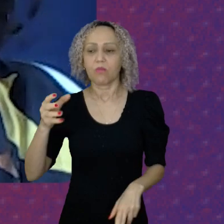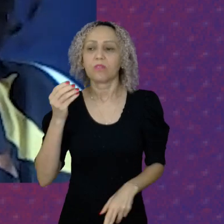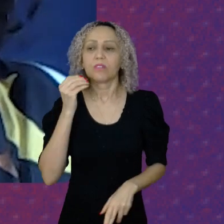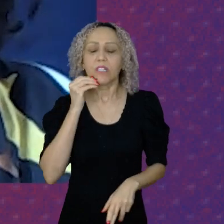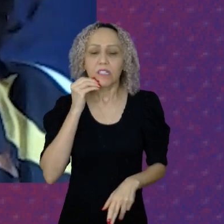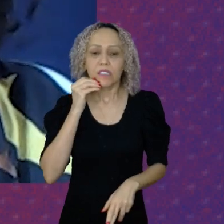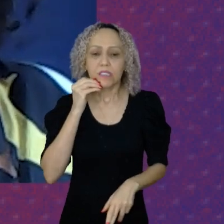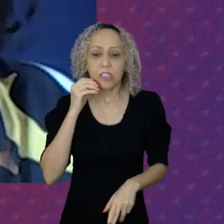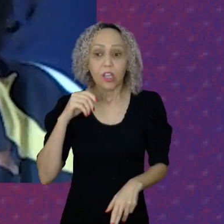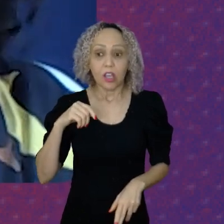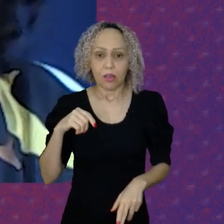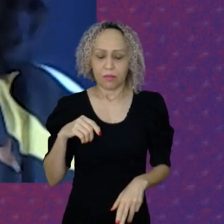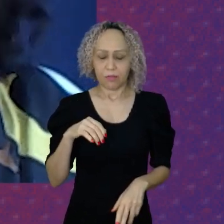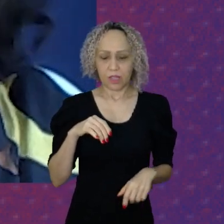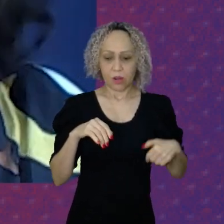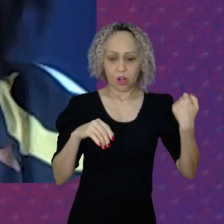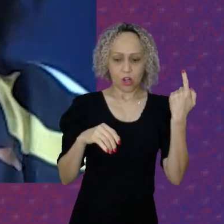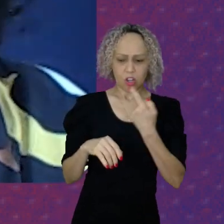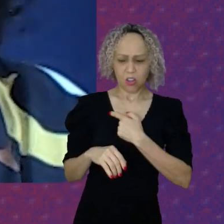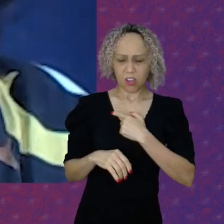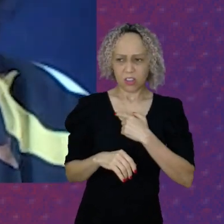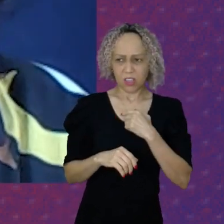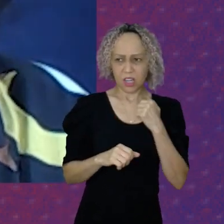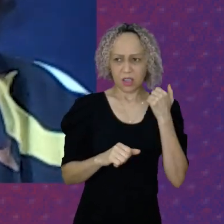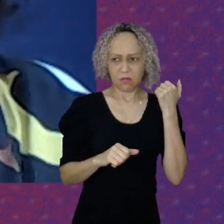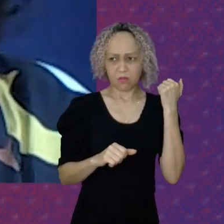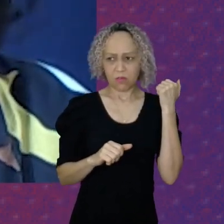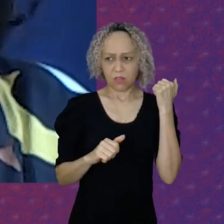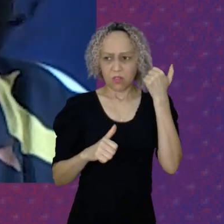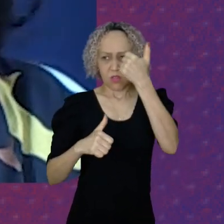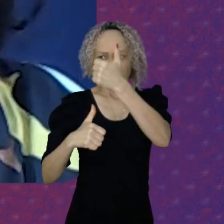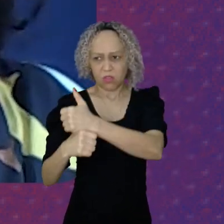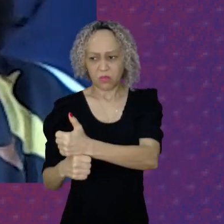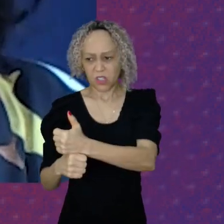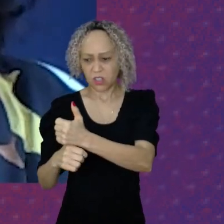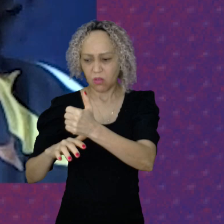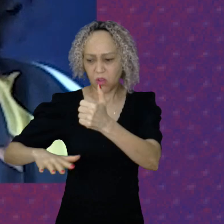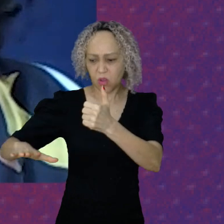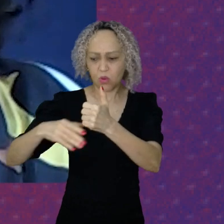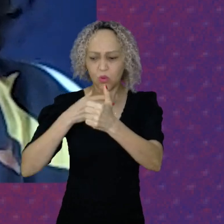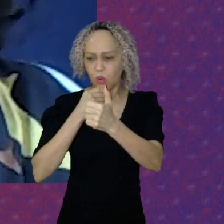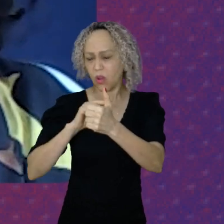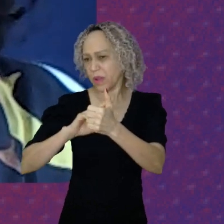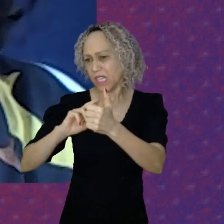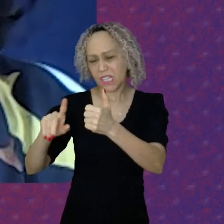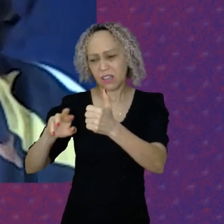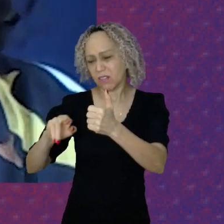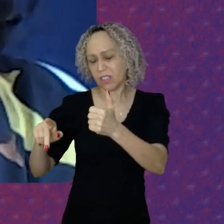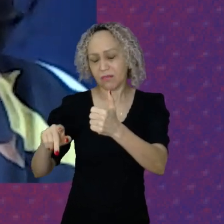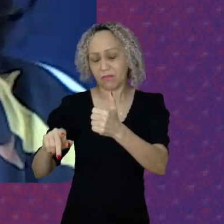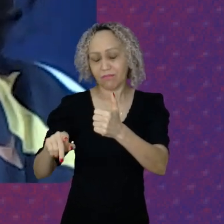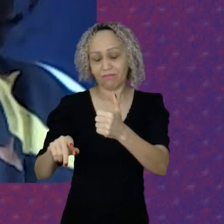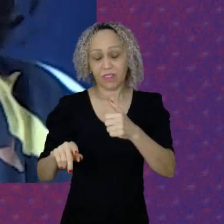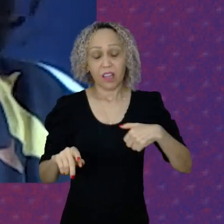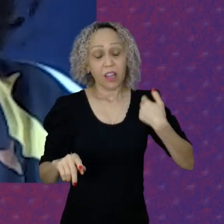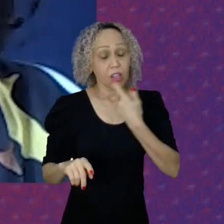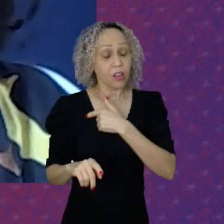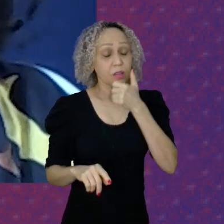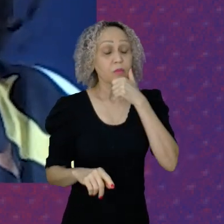o lugar dos homens, nós queremos ocupar o nosso lugar. Nós somos